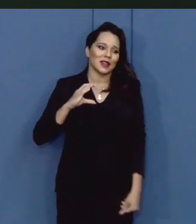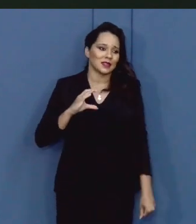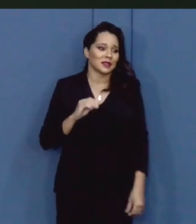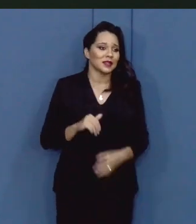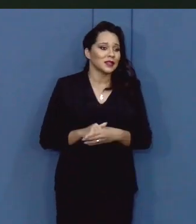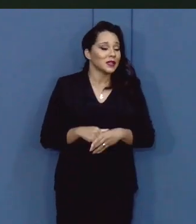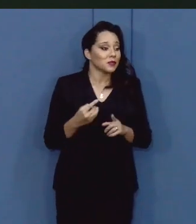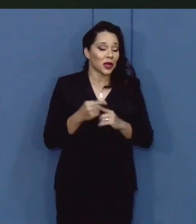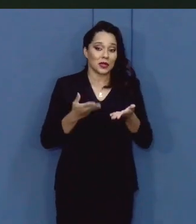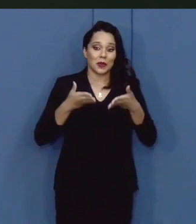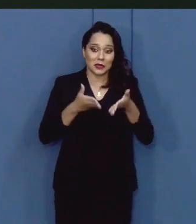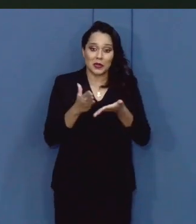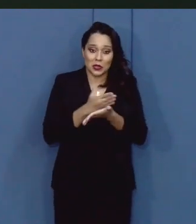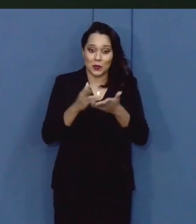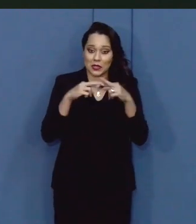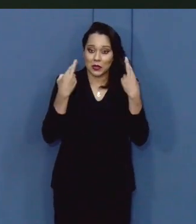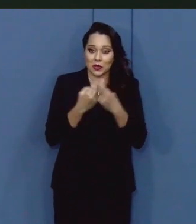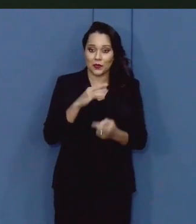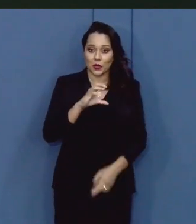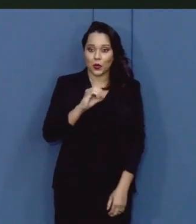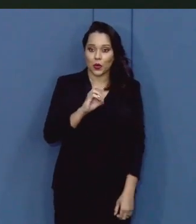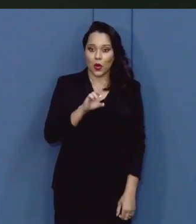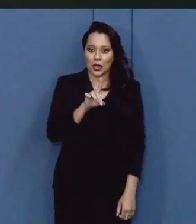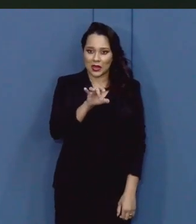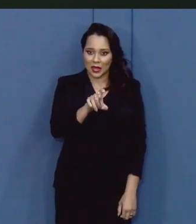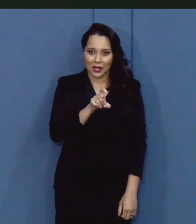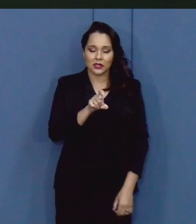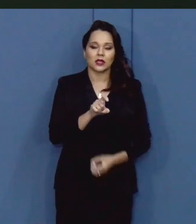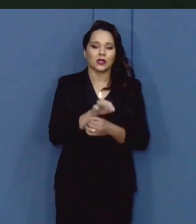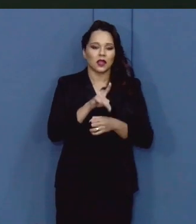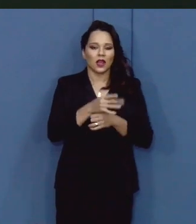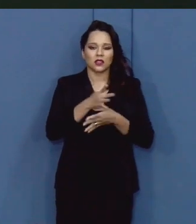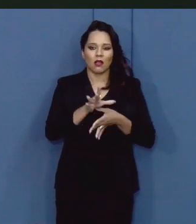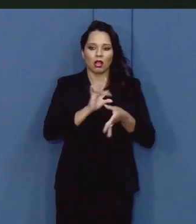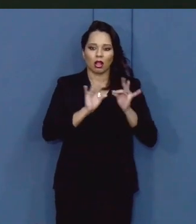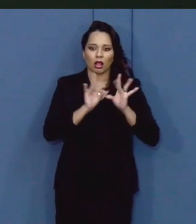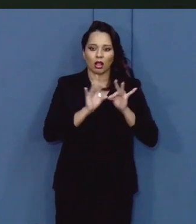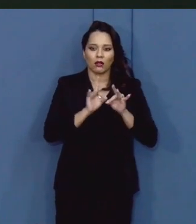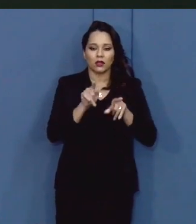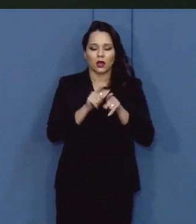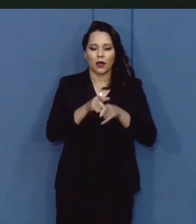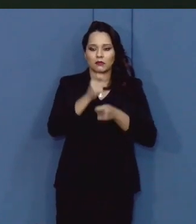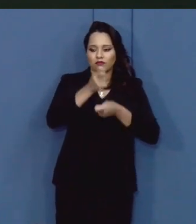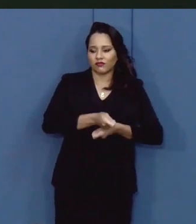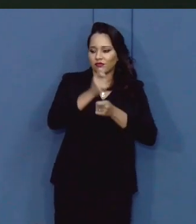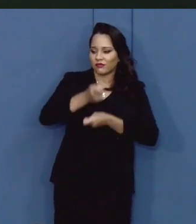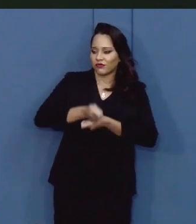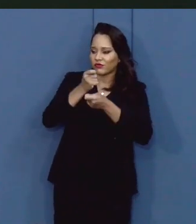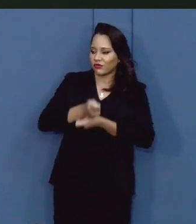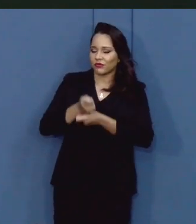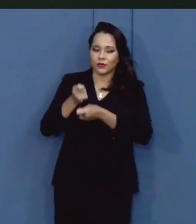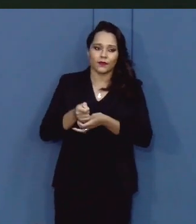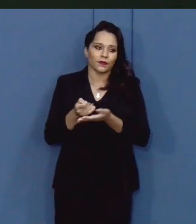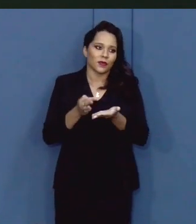Porque, apesar de eu ter participado de algumas reuniões do Codex, de contaminantes e de pesticidas, né? O